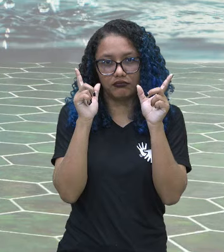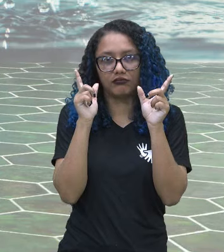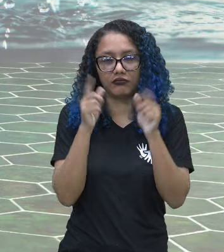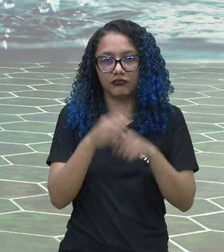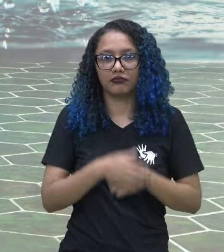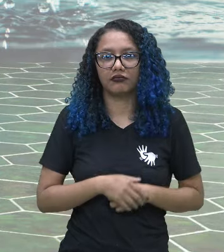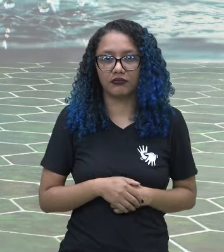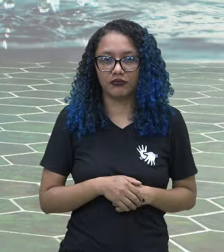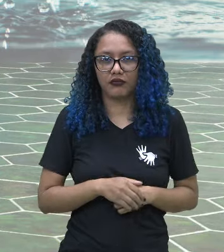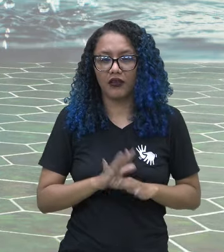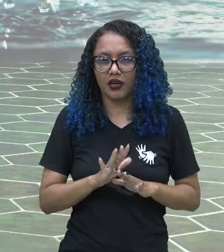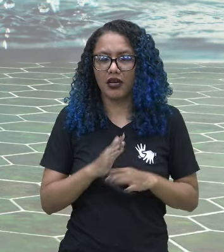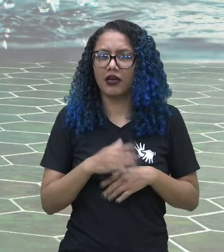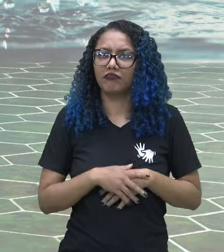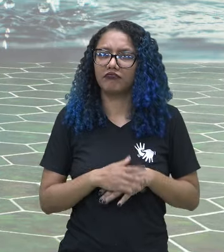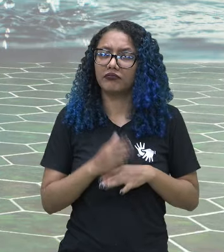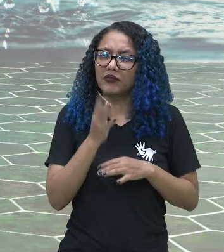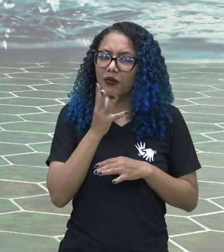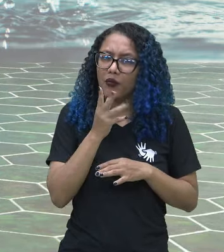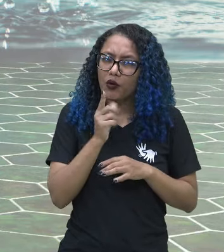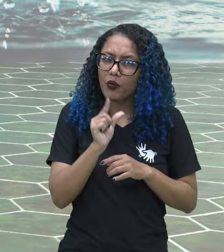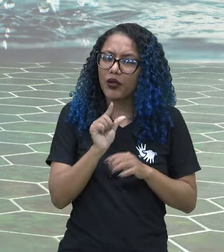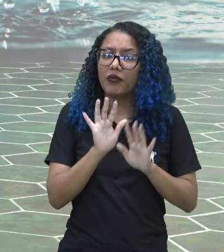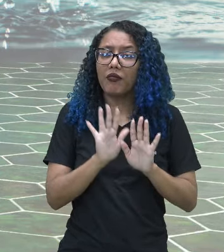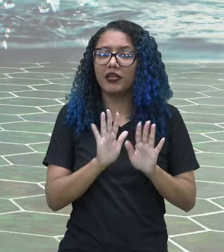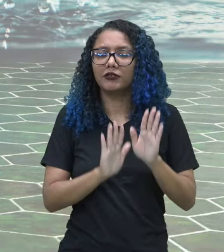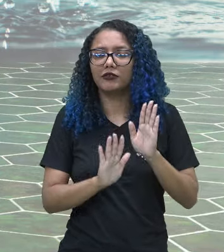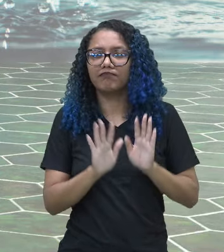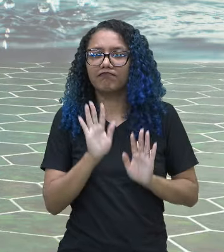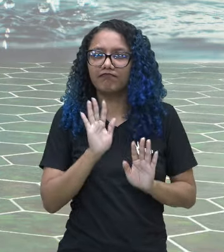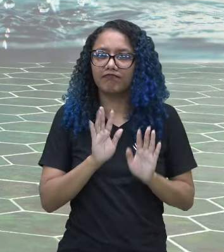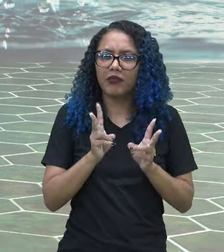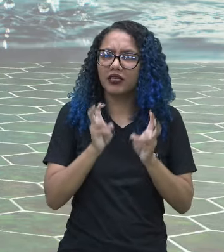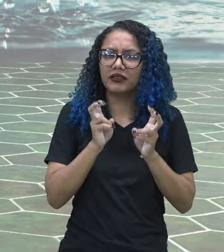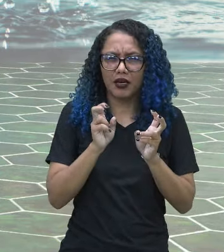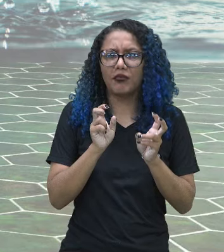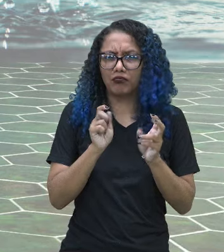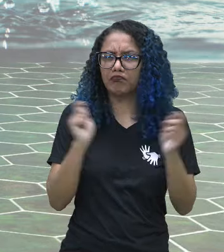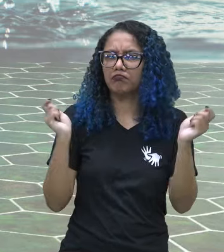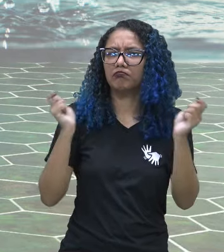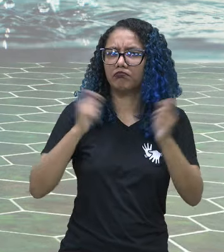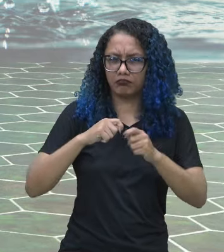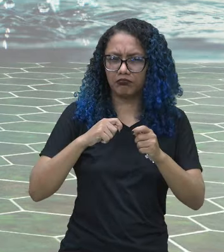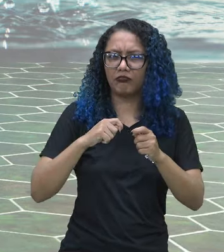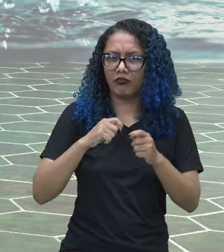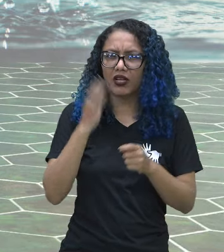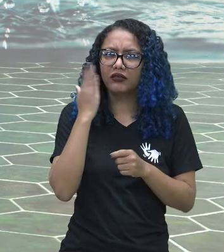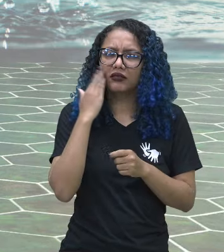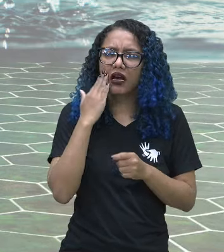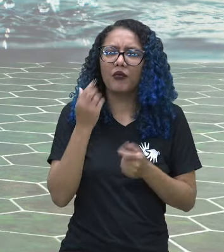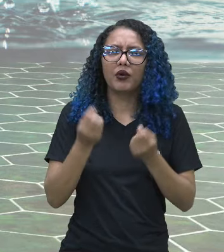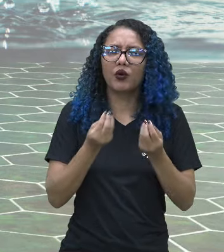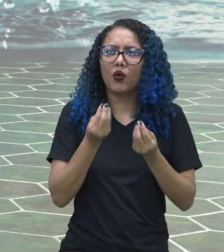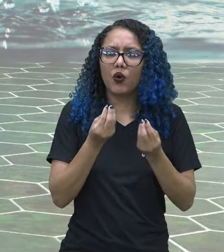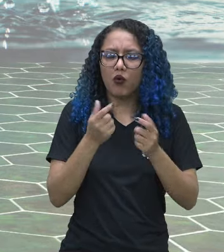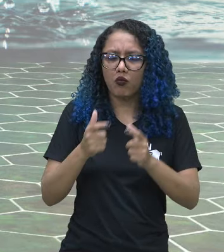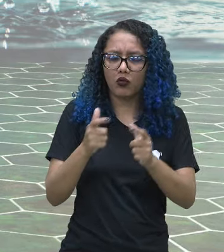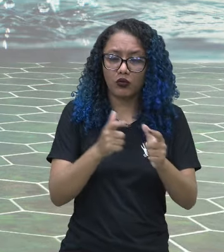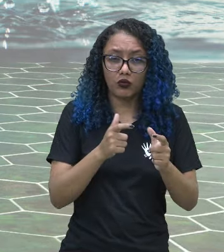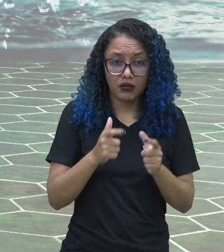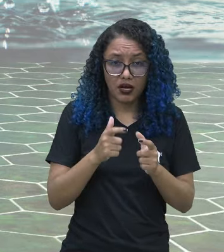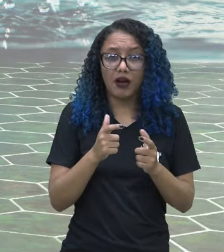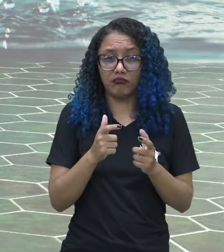se acostumar, mas depois você começa a observar e conseguir ter noção do ambiente, mesmo que